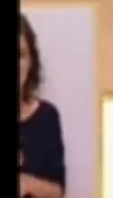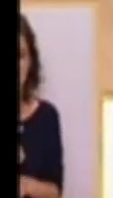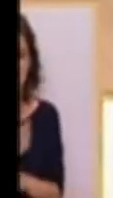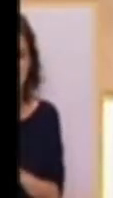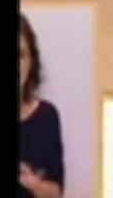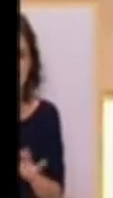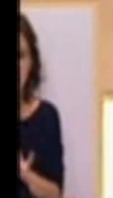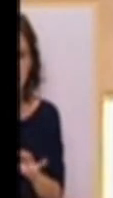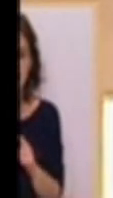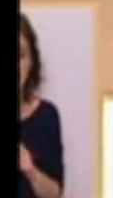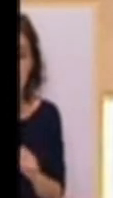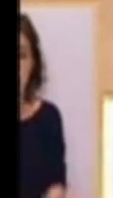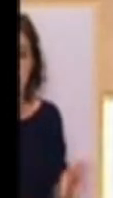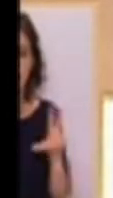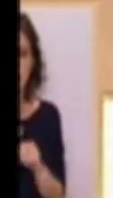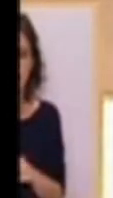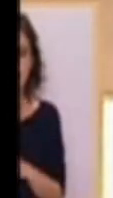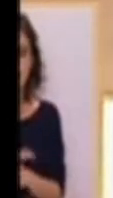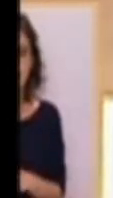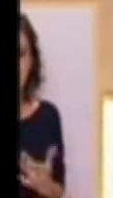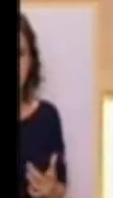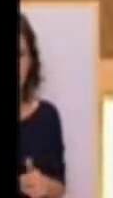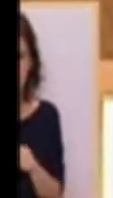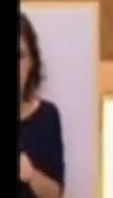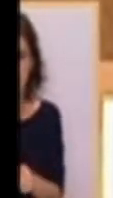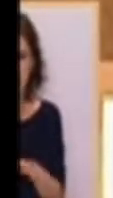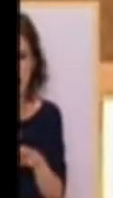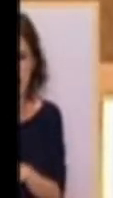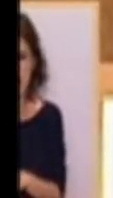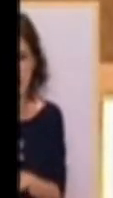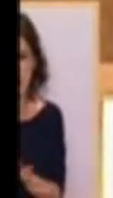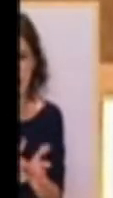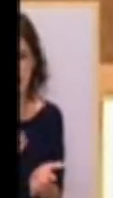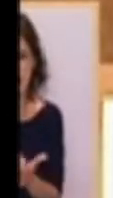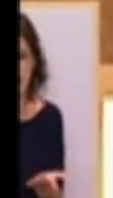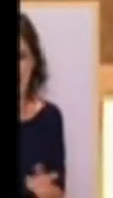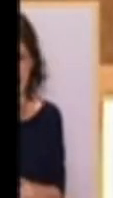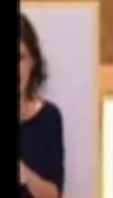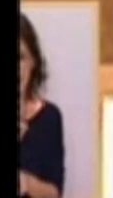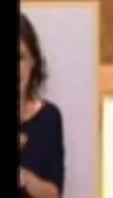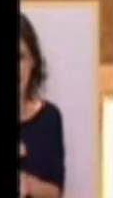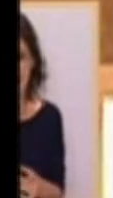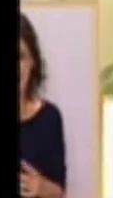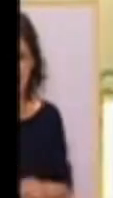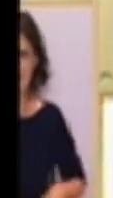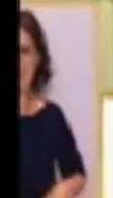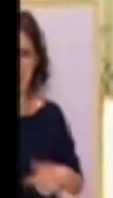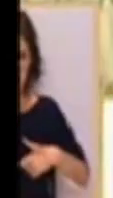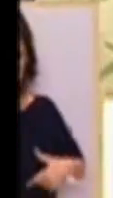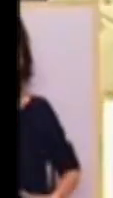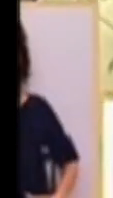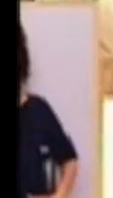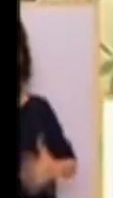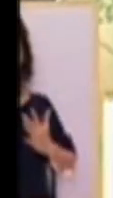lindas, sempre a conhecer novos sítios, novas paisagens. Eu sigo nas redes sociais, sempre em grandes poses, ou de biquíni, ou